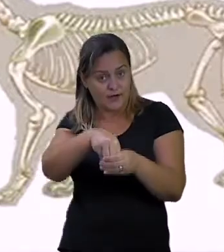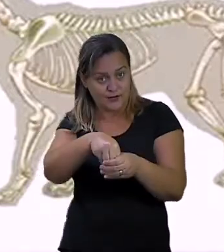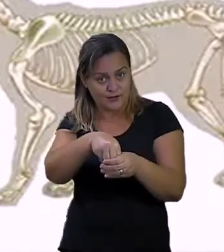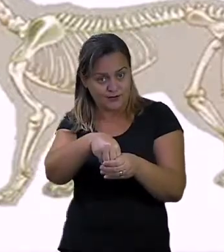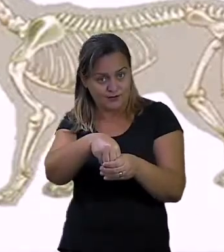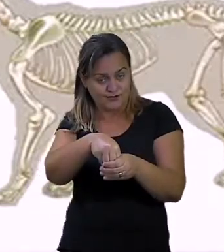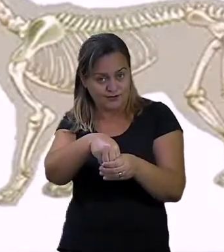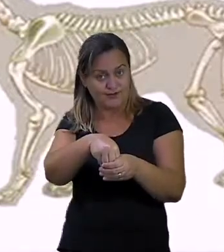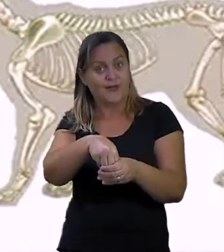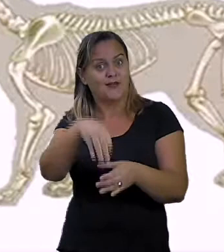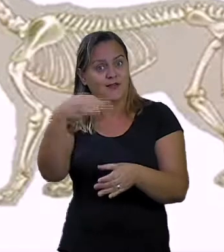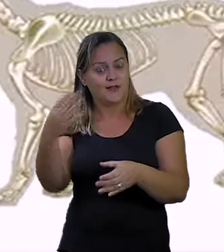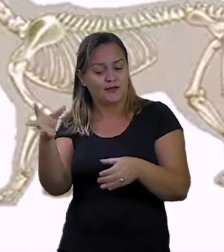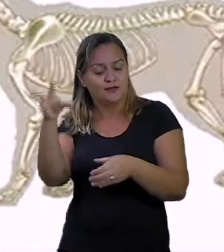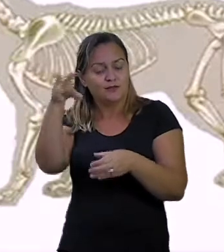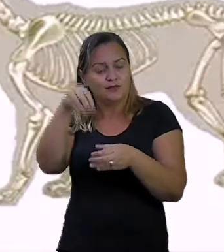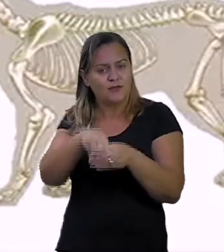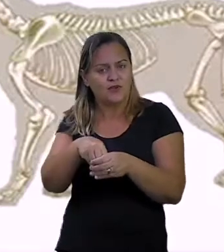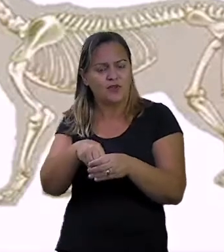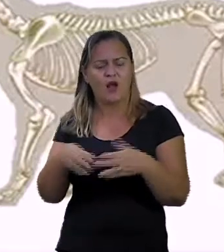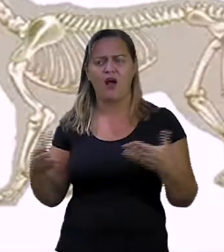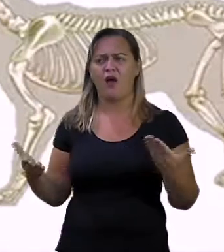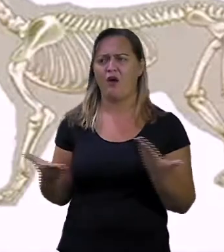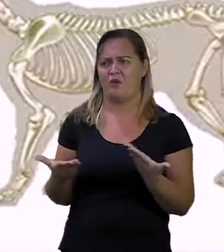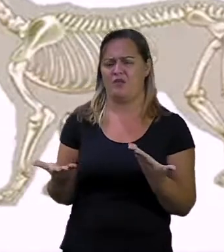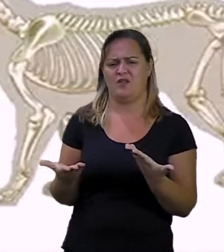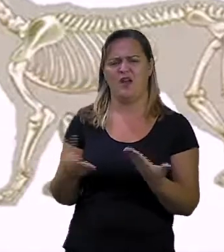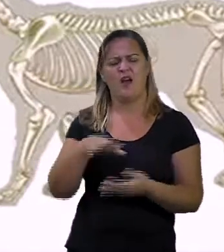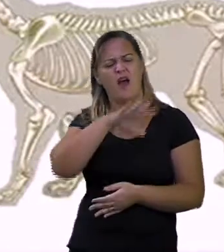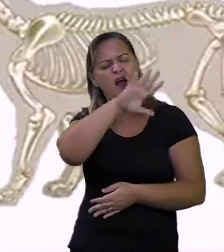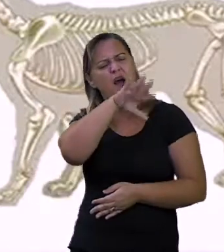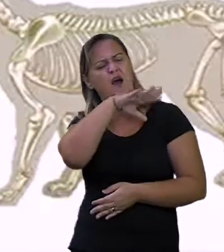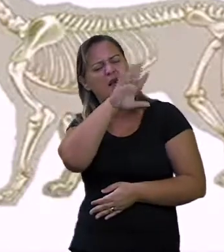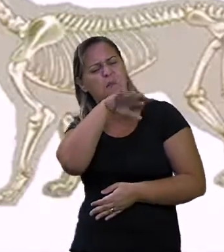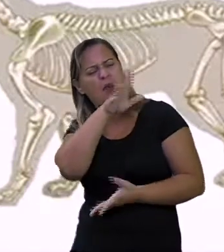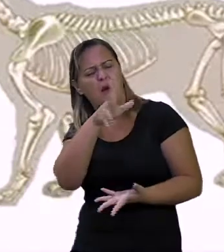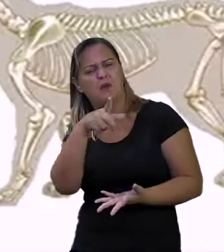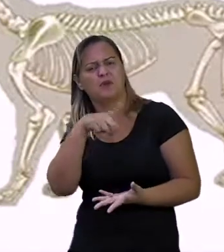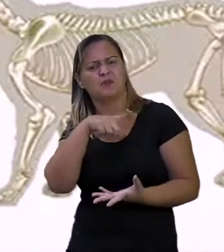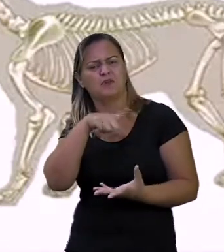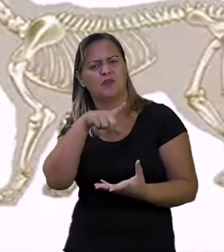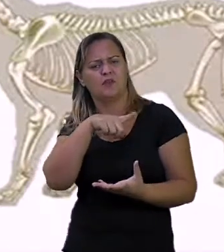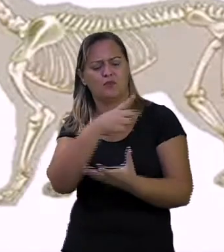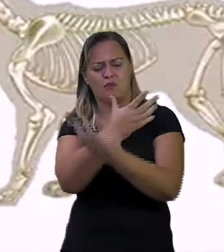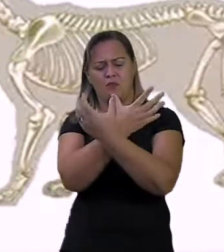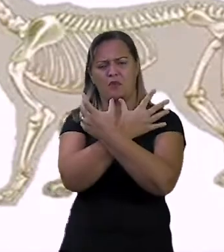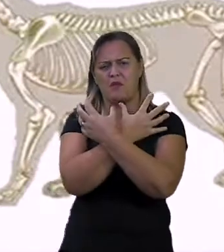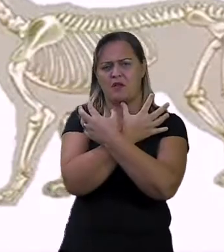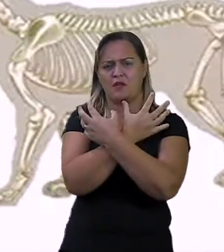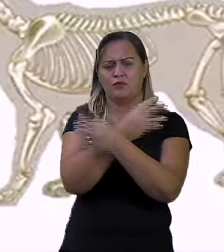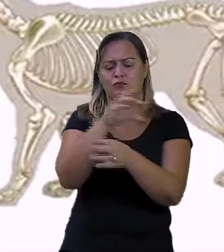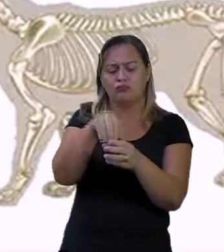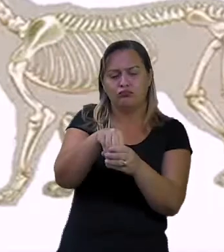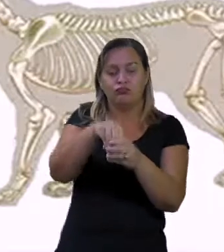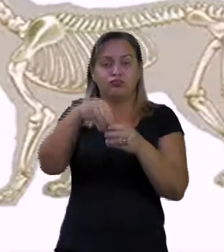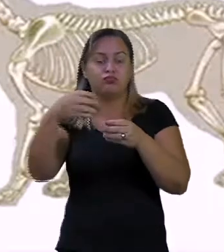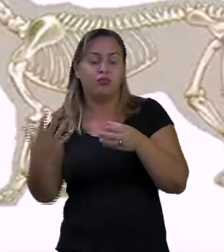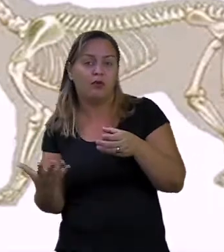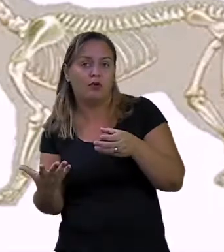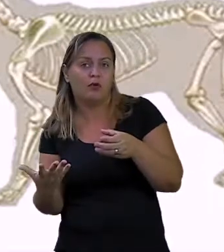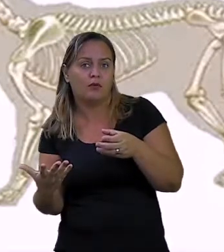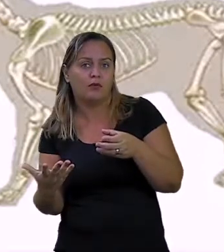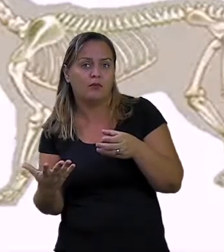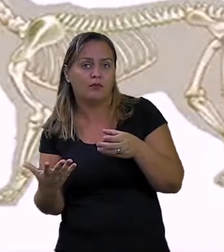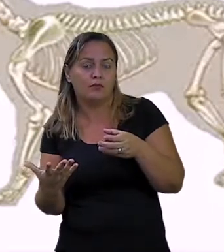uma estrutura externa, como se fosse uma armadura. E aí, que animais são